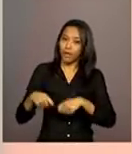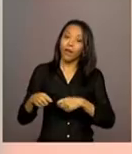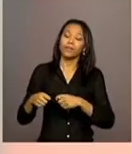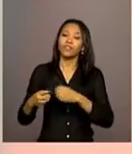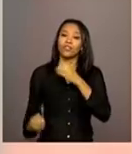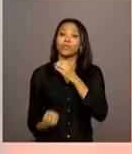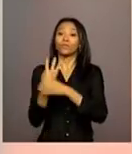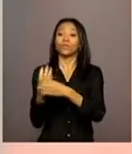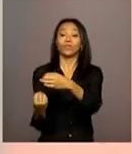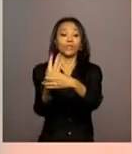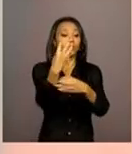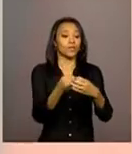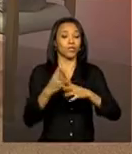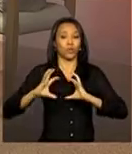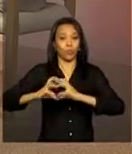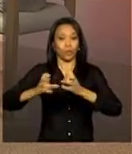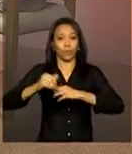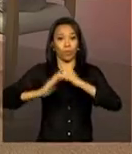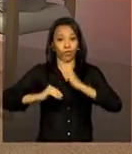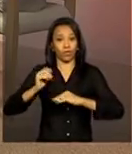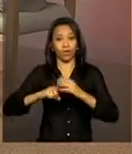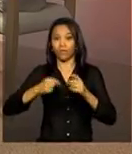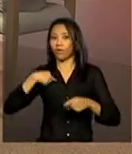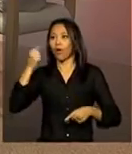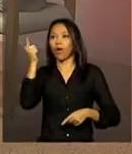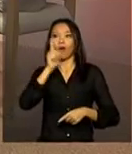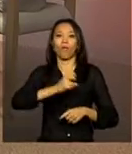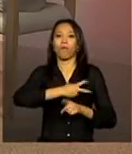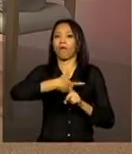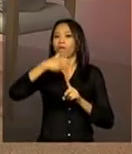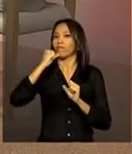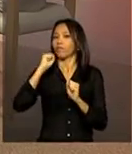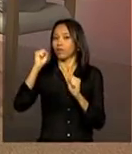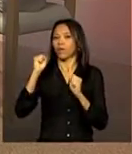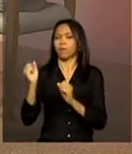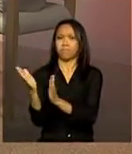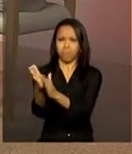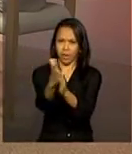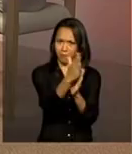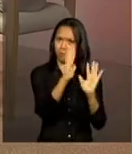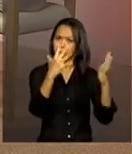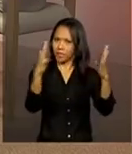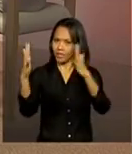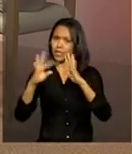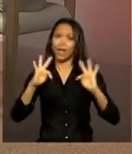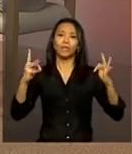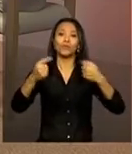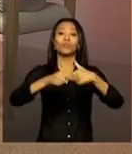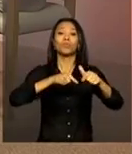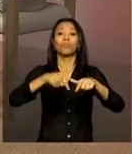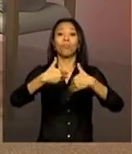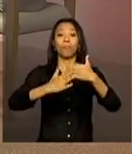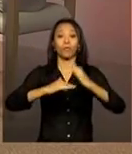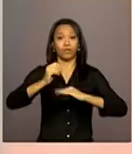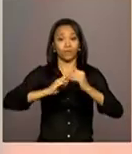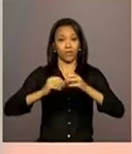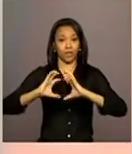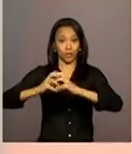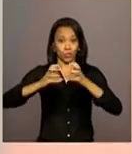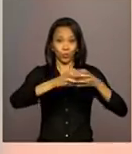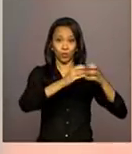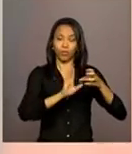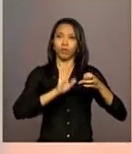equipes volantes foi uma conquista Fundamental e parabenizar todas as equipes volantes desse Brasil todo nesses